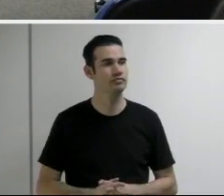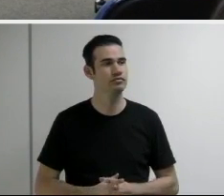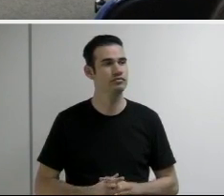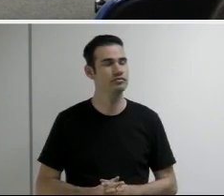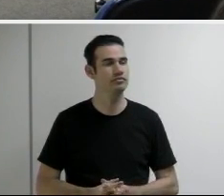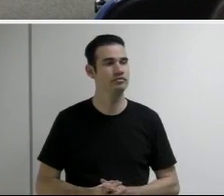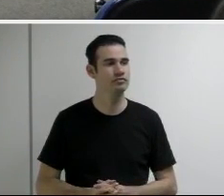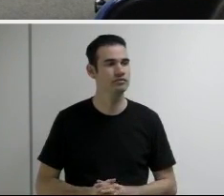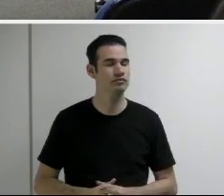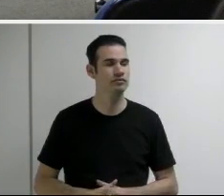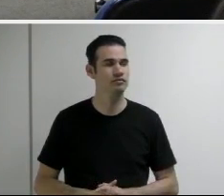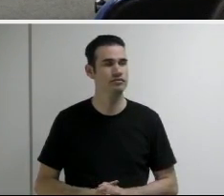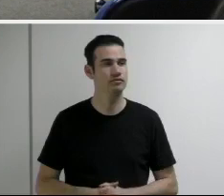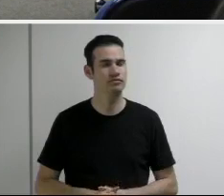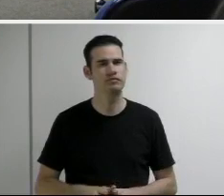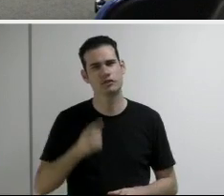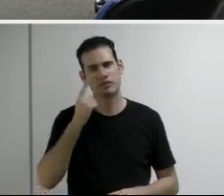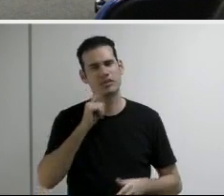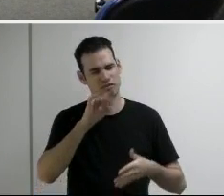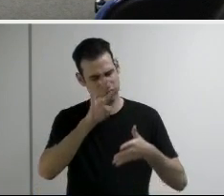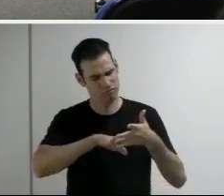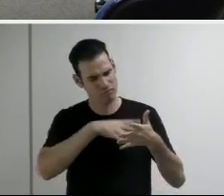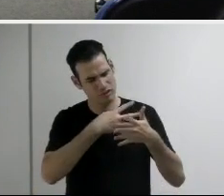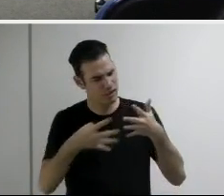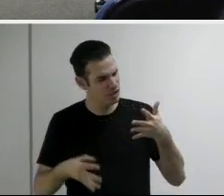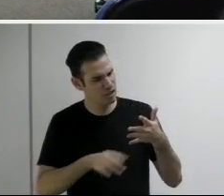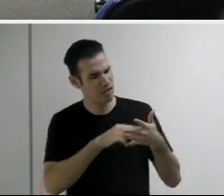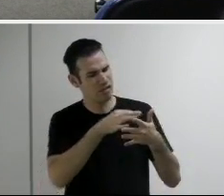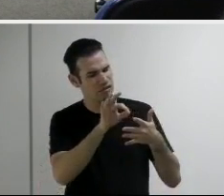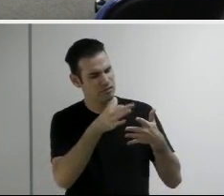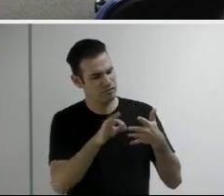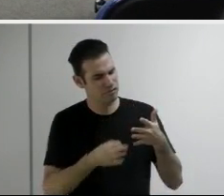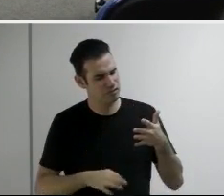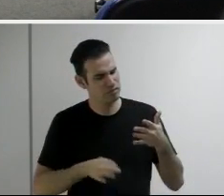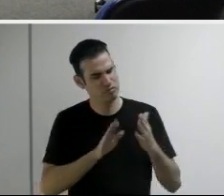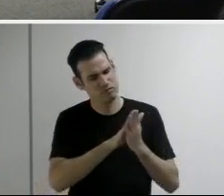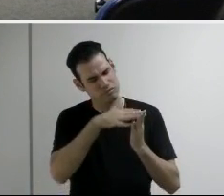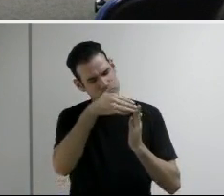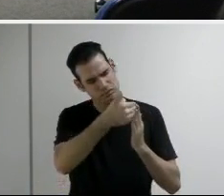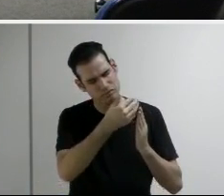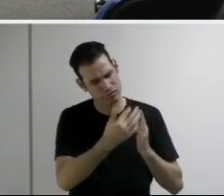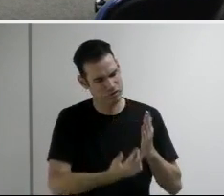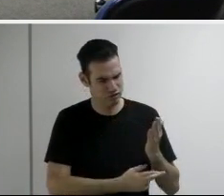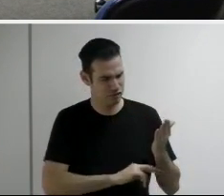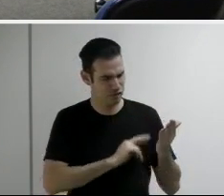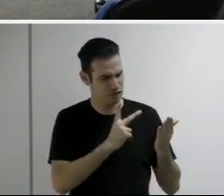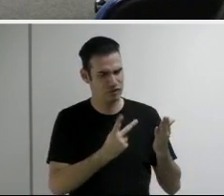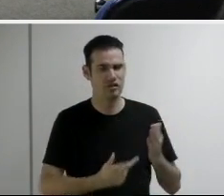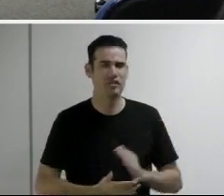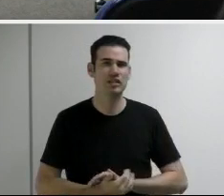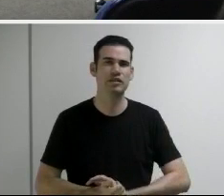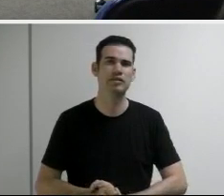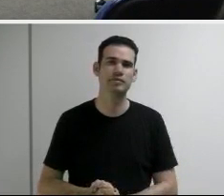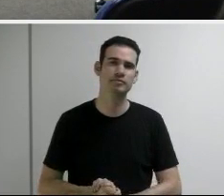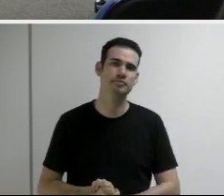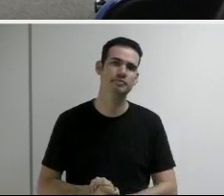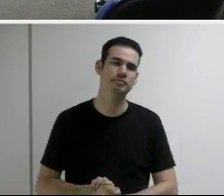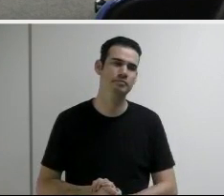digamos assim, incomum, né? E muitas coisas estão na